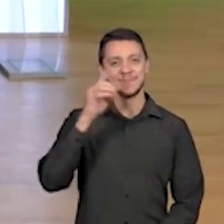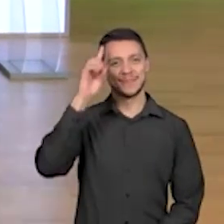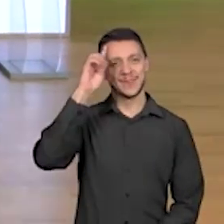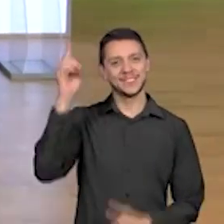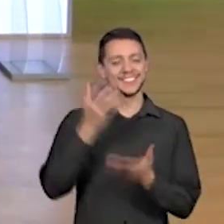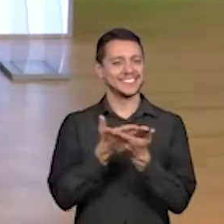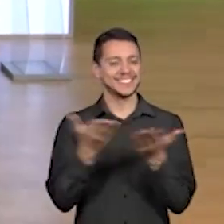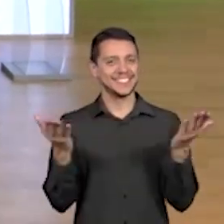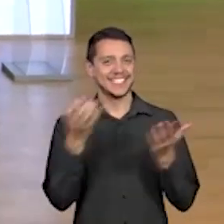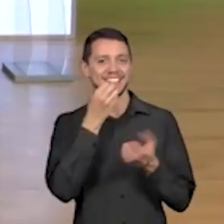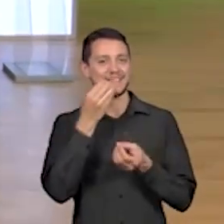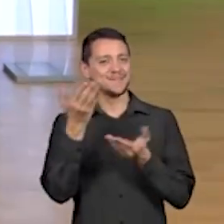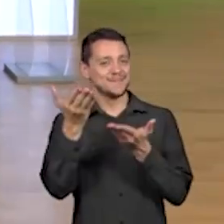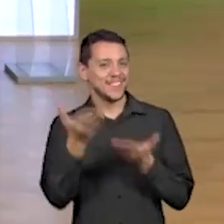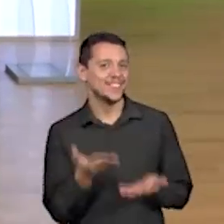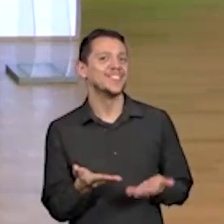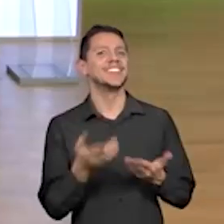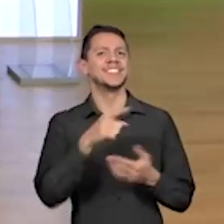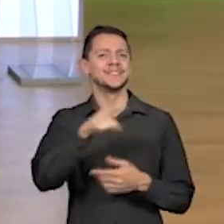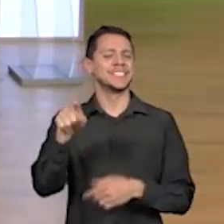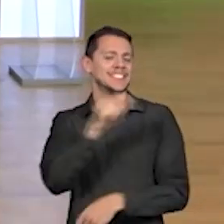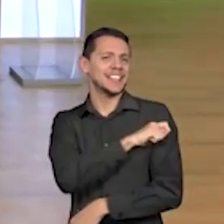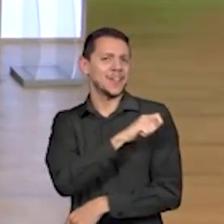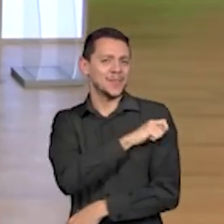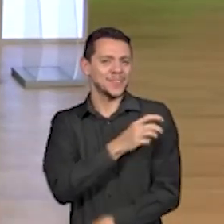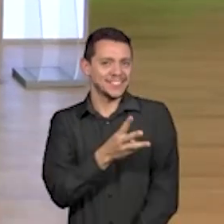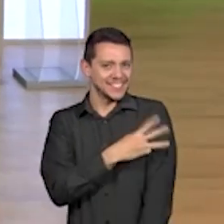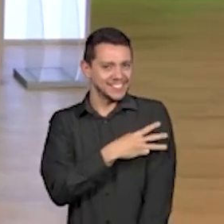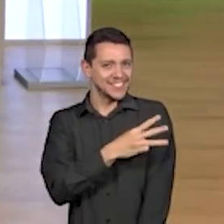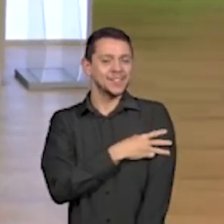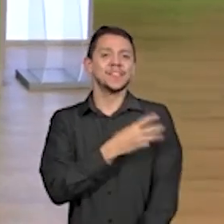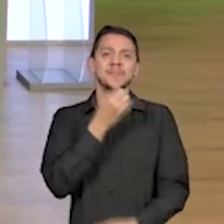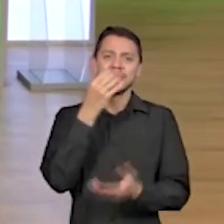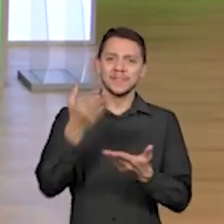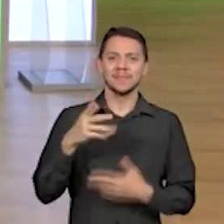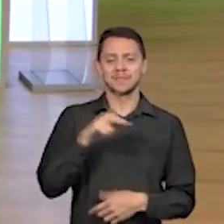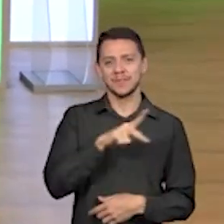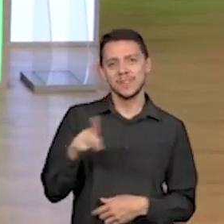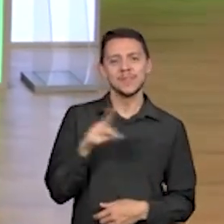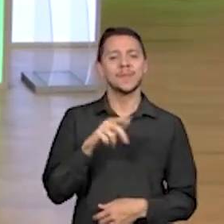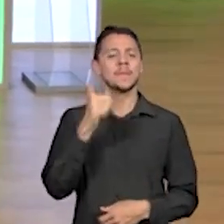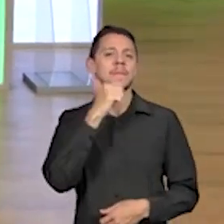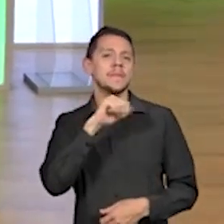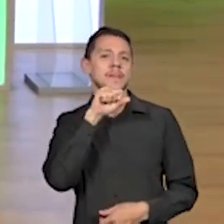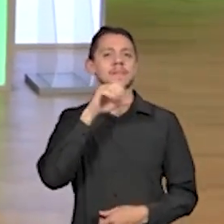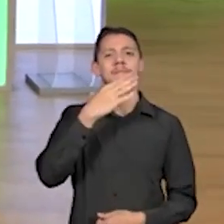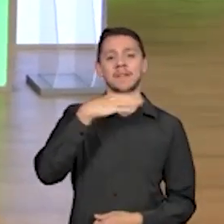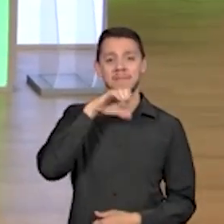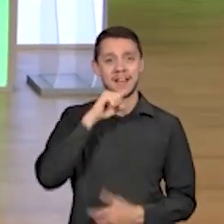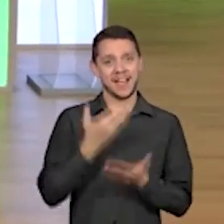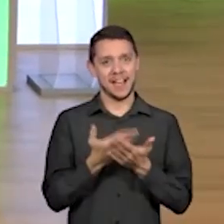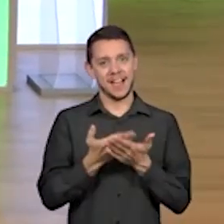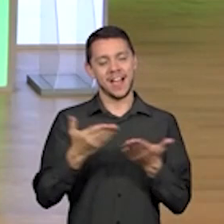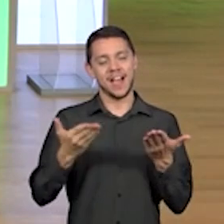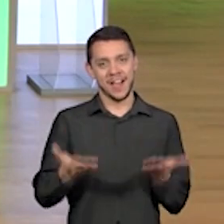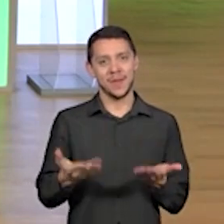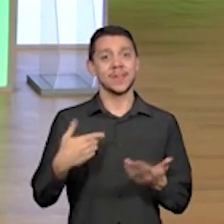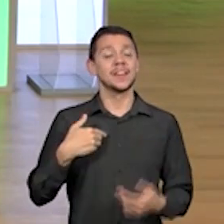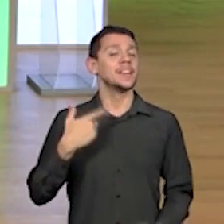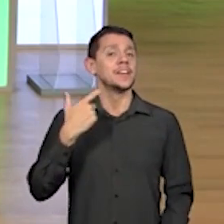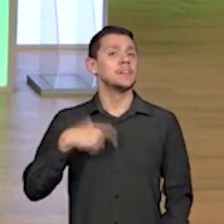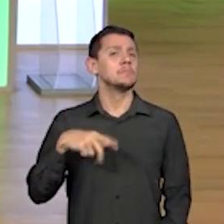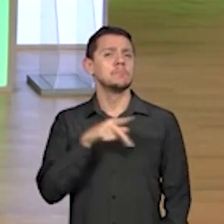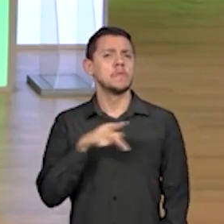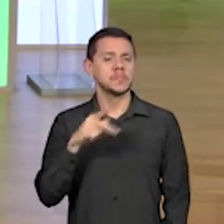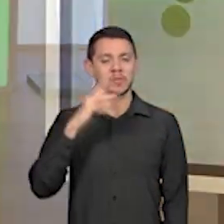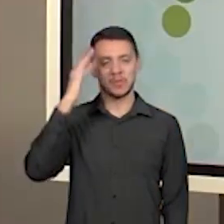Olá, bem-vindos estudantes do terceiro ano, bem-vindos professores, pais a esta aula. Eu sou o professor Joelson. Dou